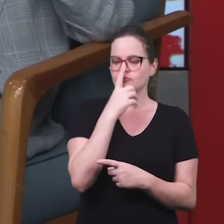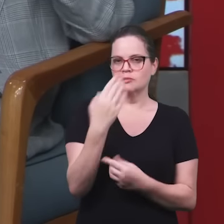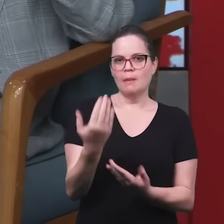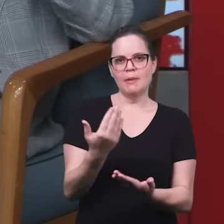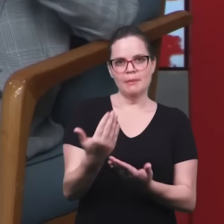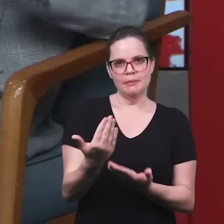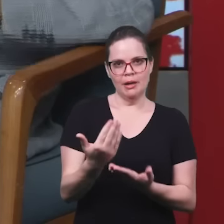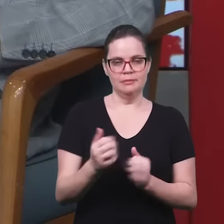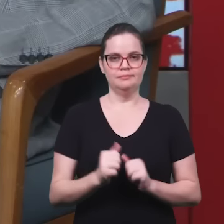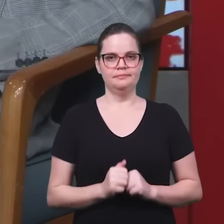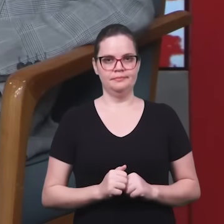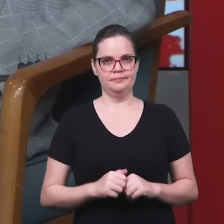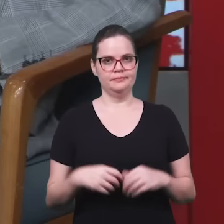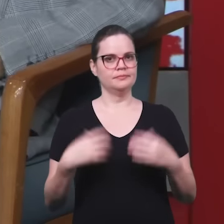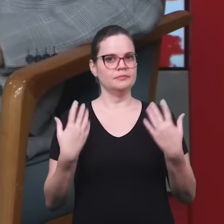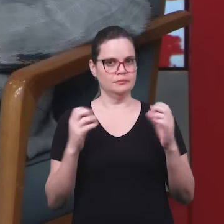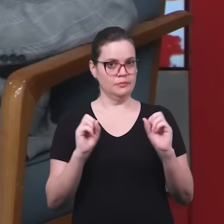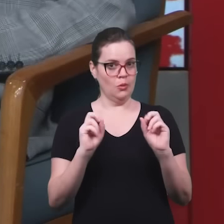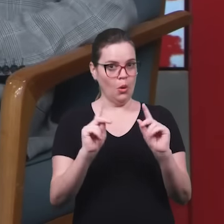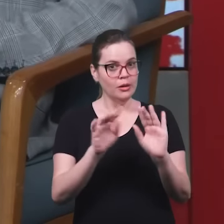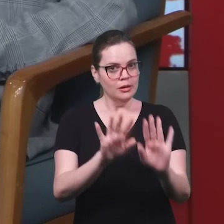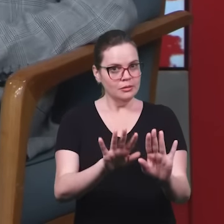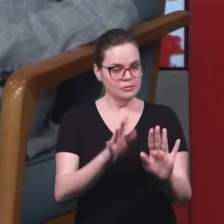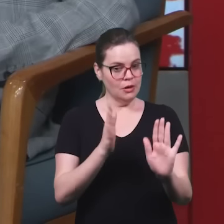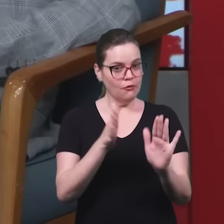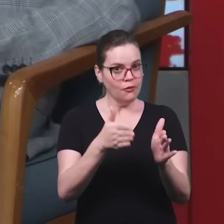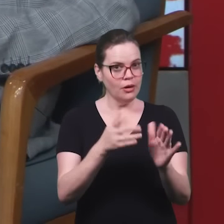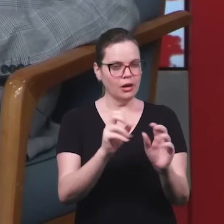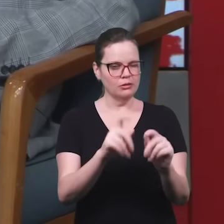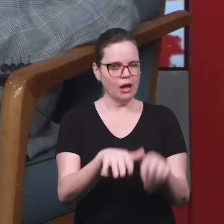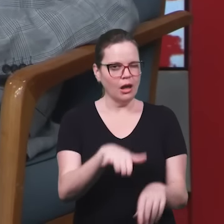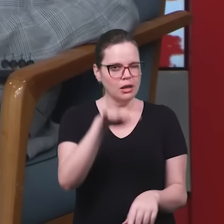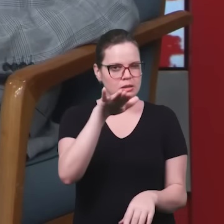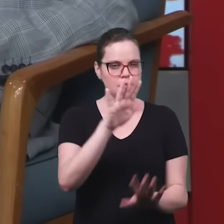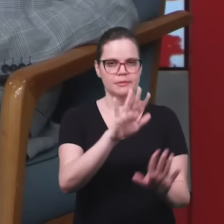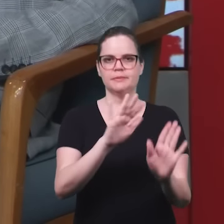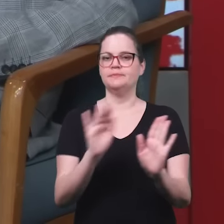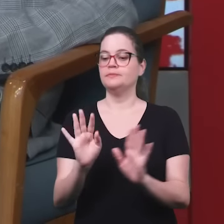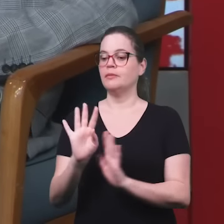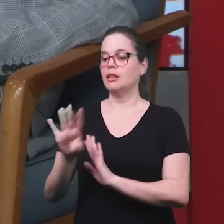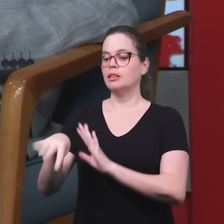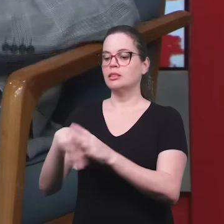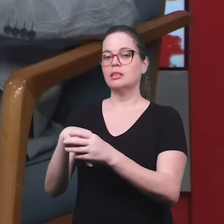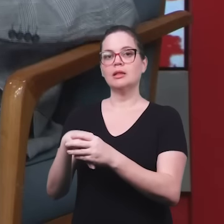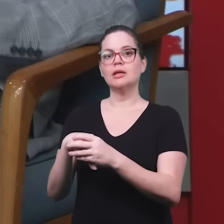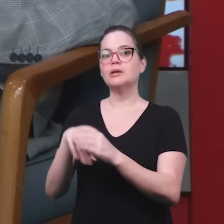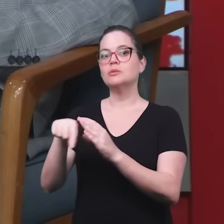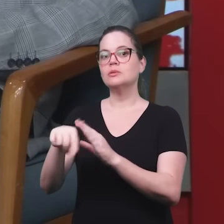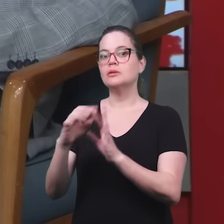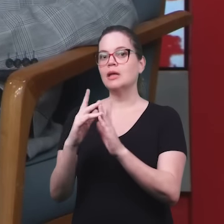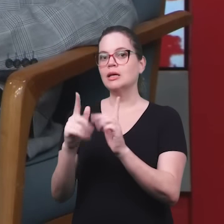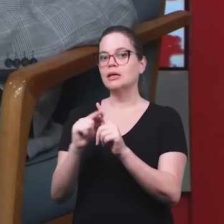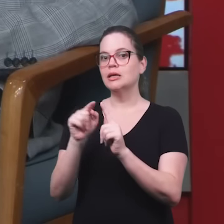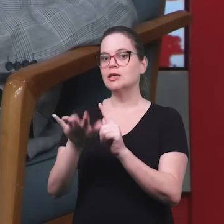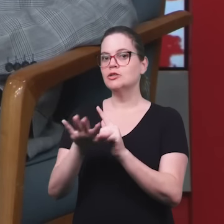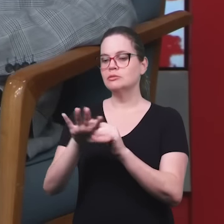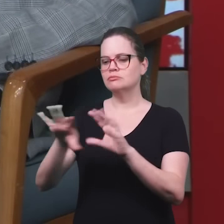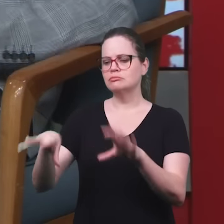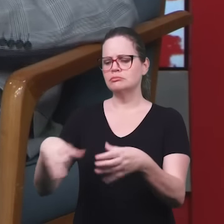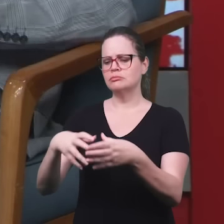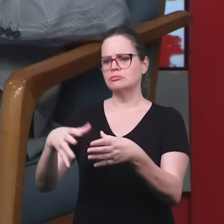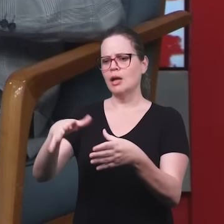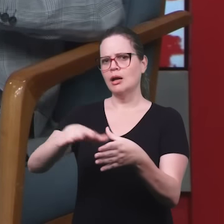convivência. Na vida da igreja, o ministério é muito importante, um ministério